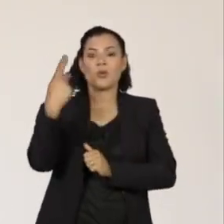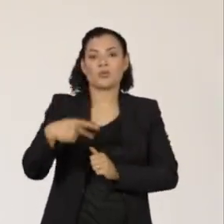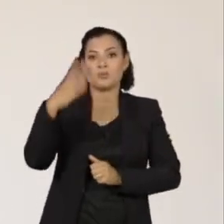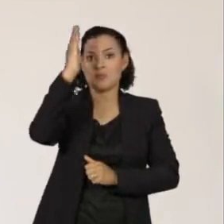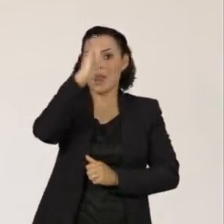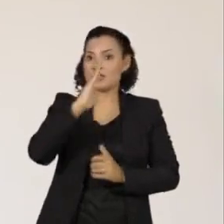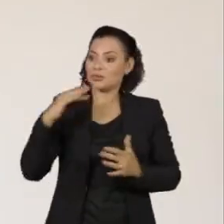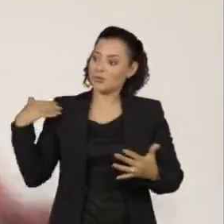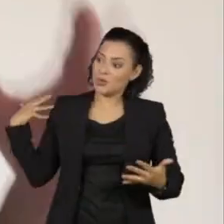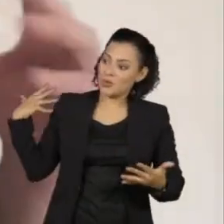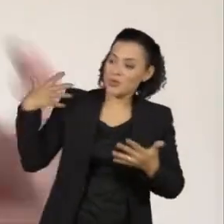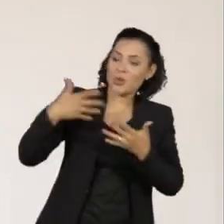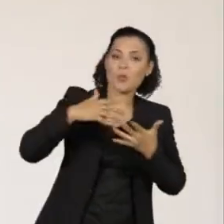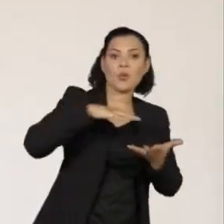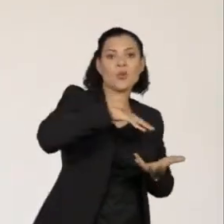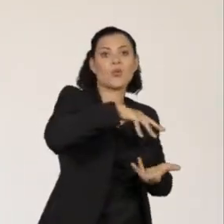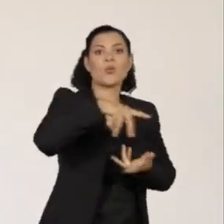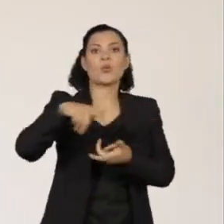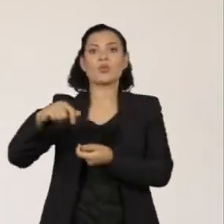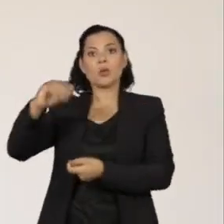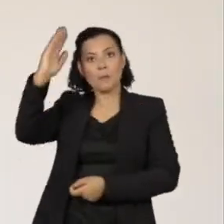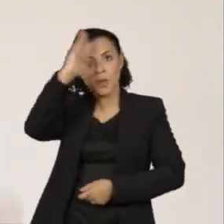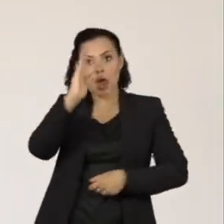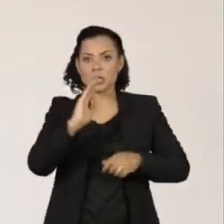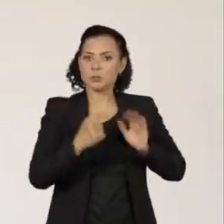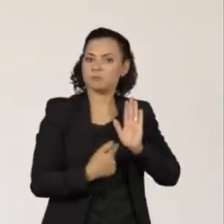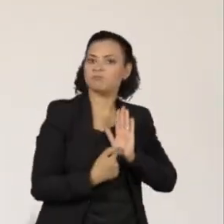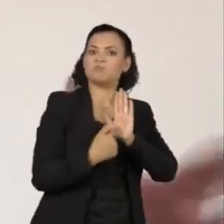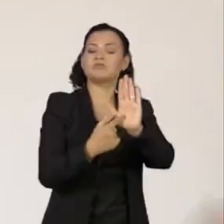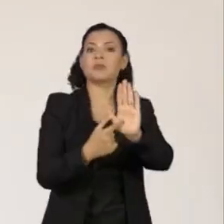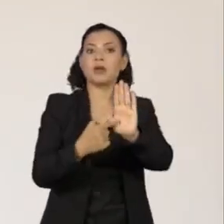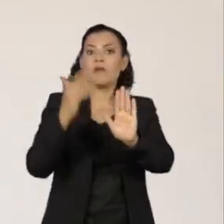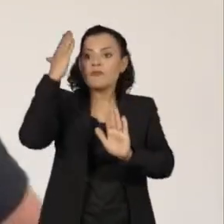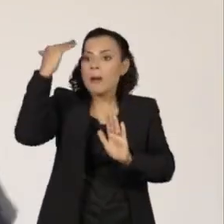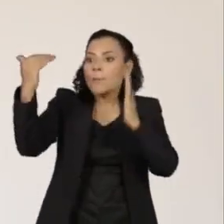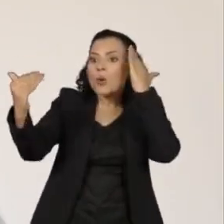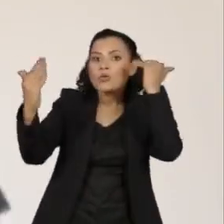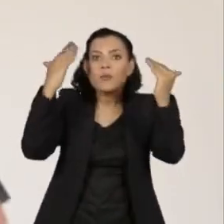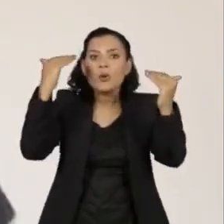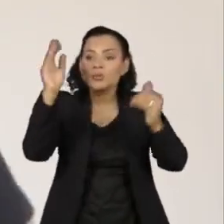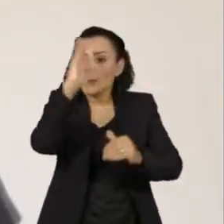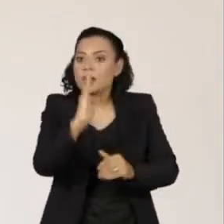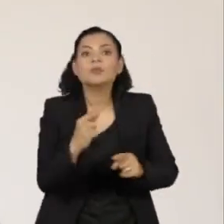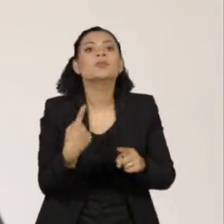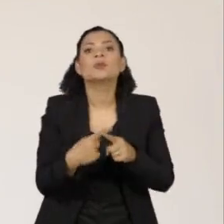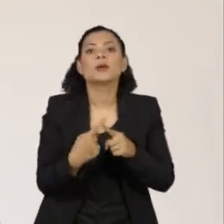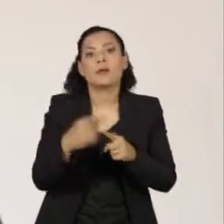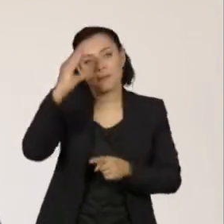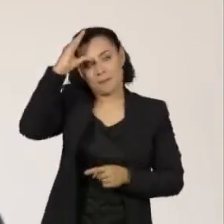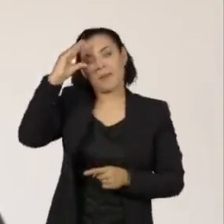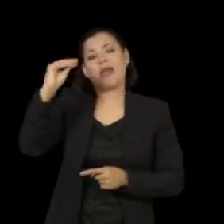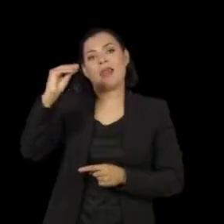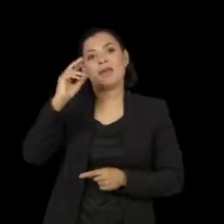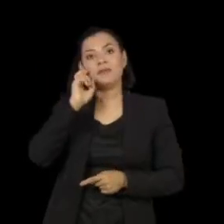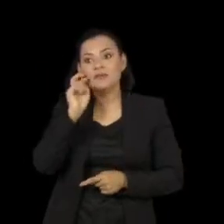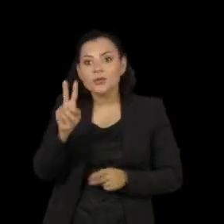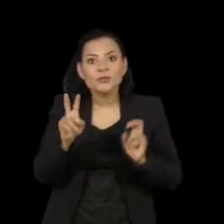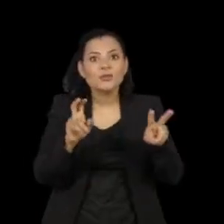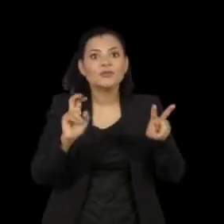aquele que colocou o Brasil no mapa, né? Muita gente passou a conhecer o nosso país depois que conheceu